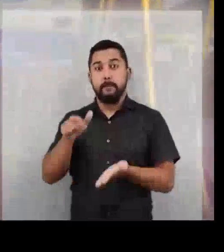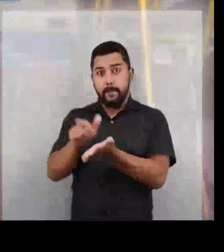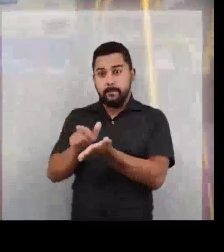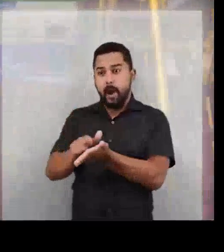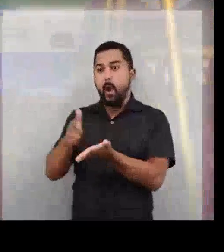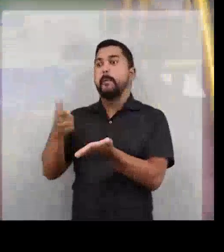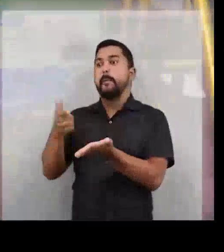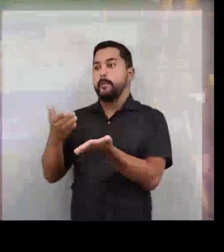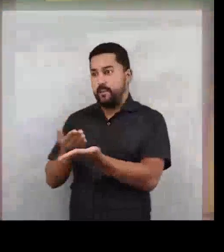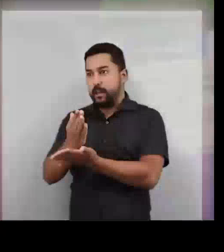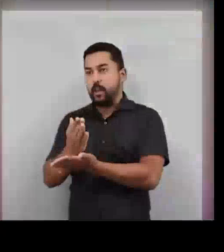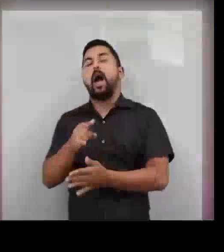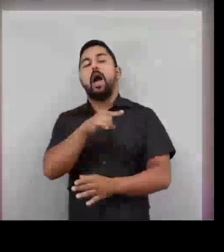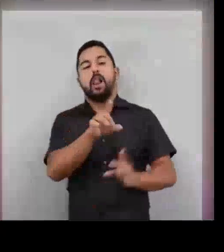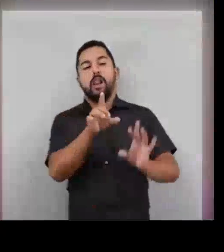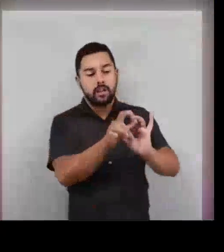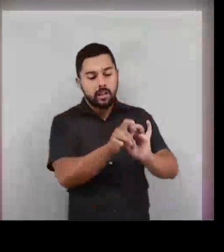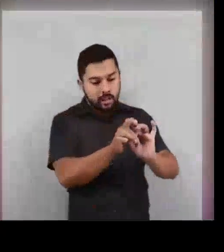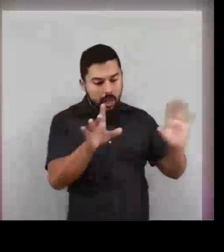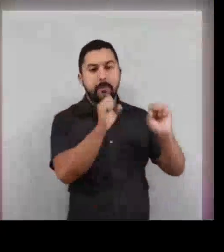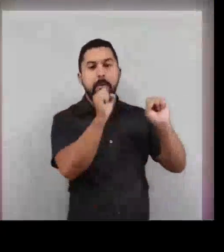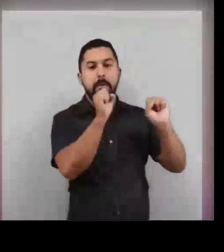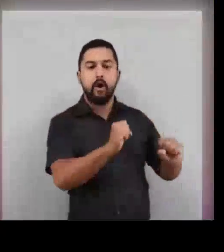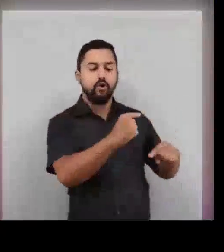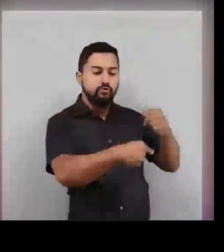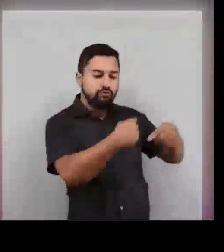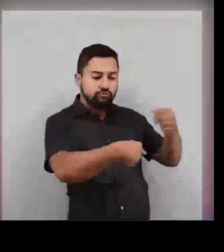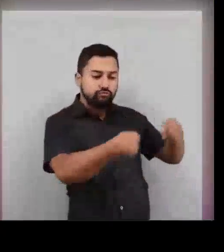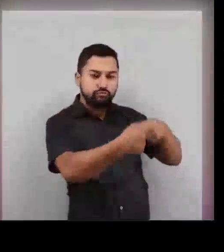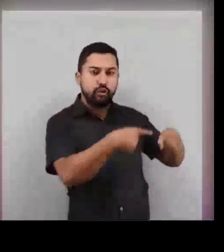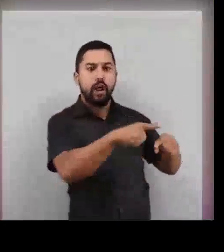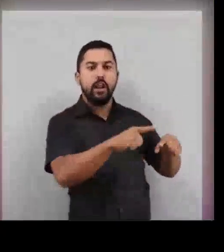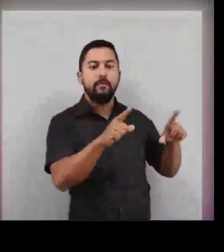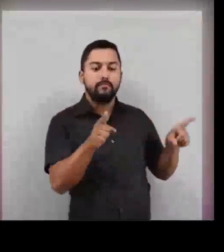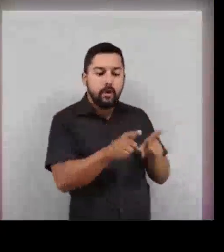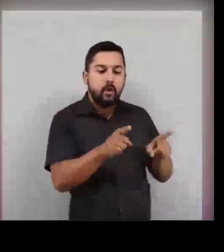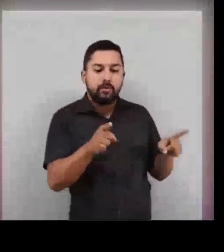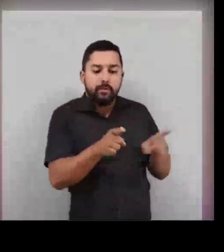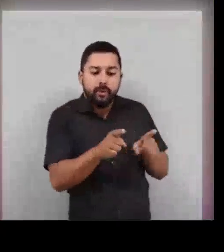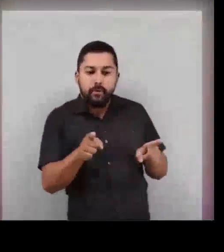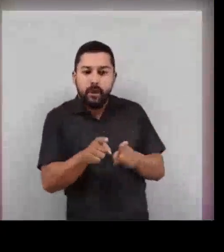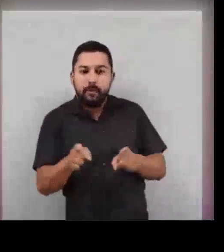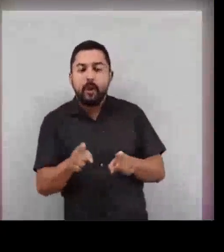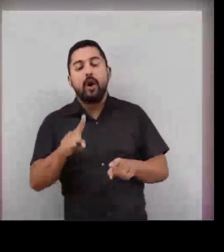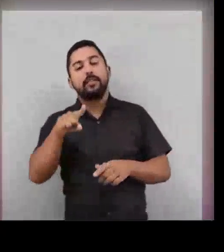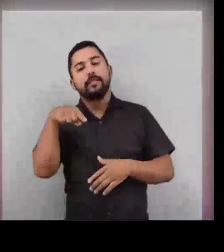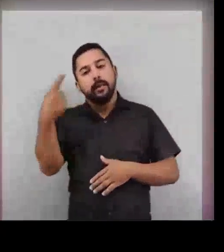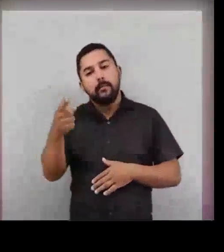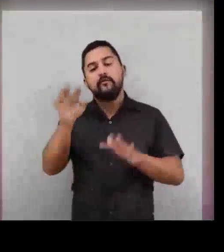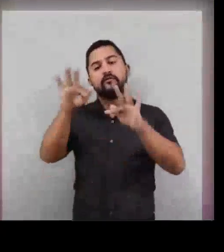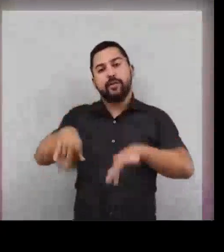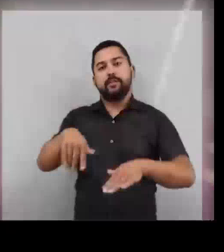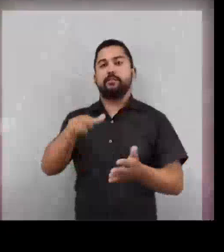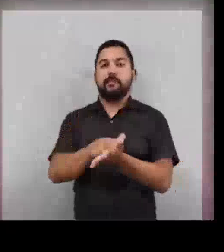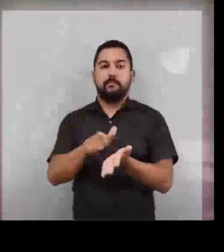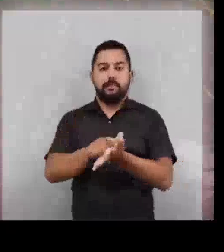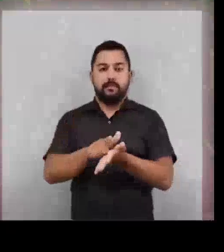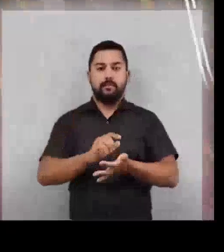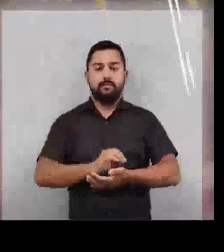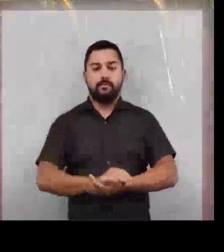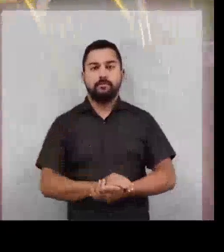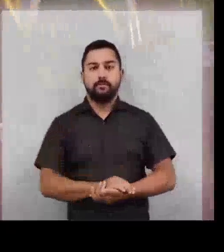O papel aprovado é liberado para o processo de bobinamento, onde são geradas bobinas menores que seguirão para o processo de acabamento